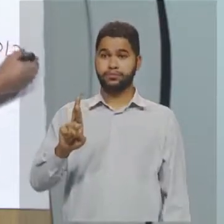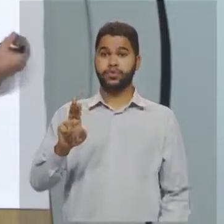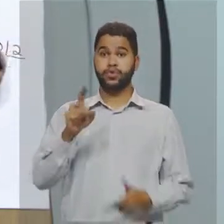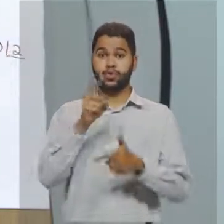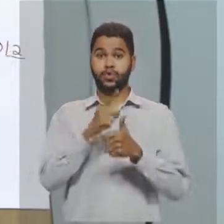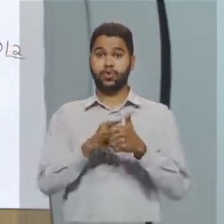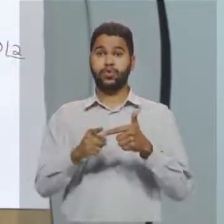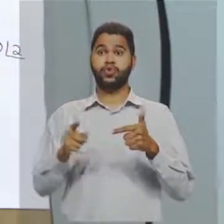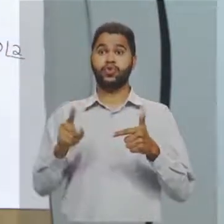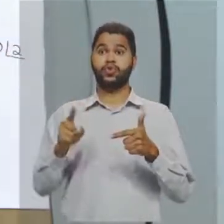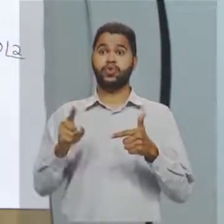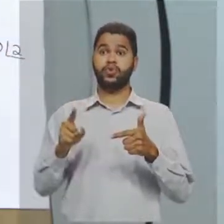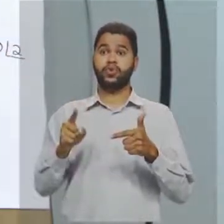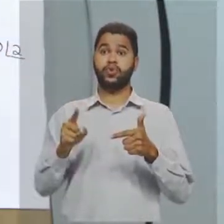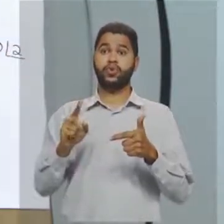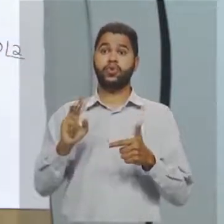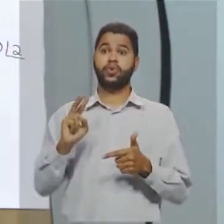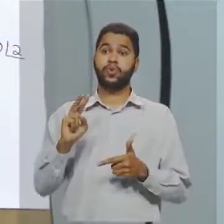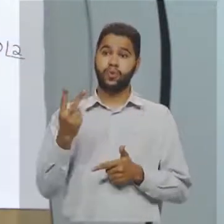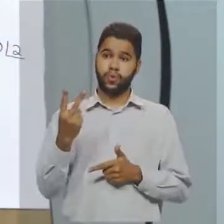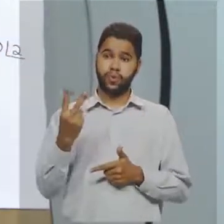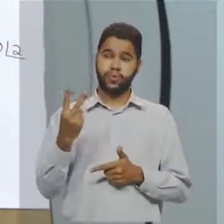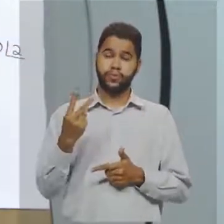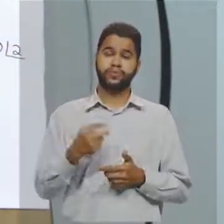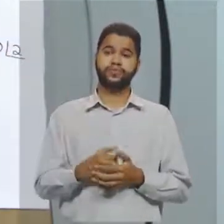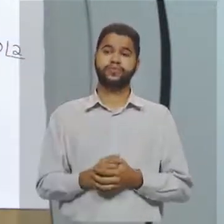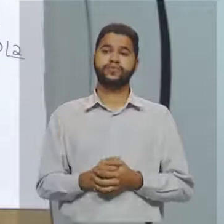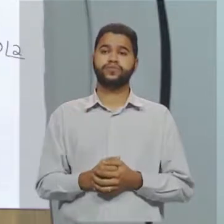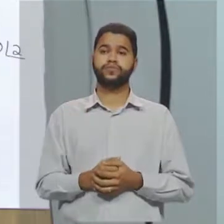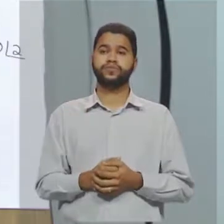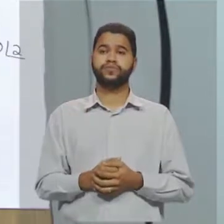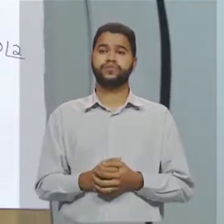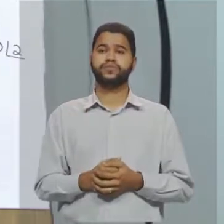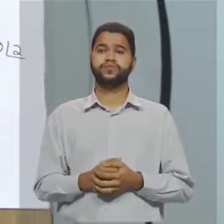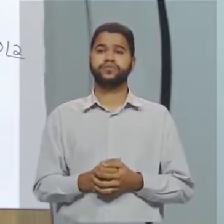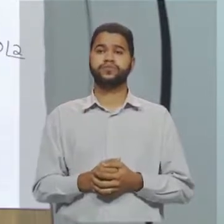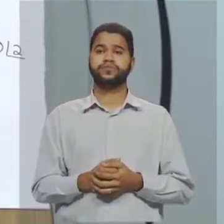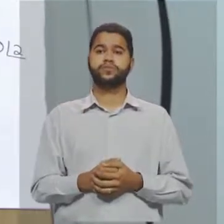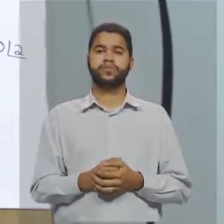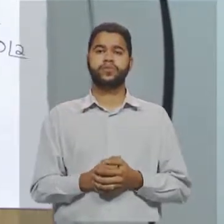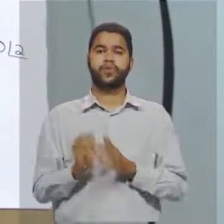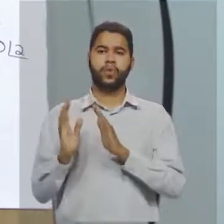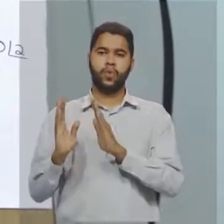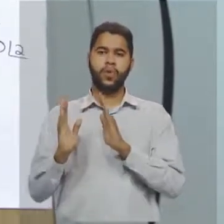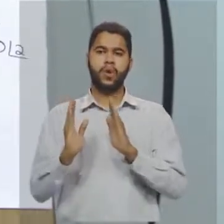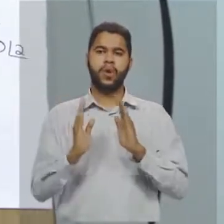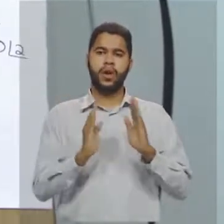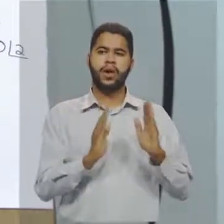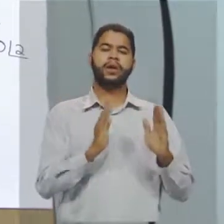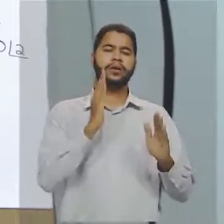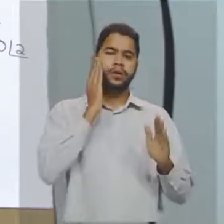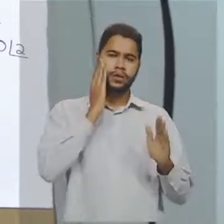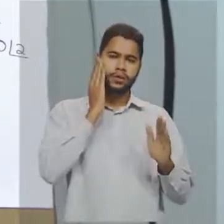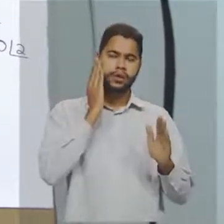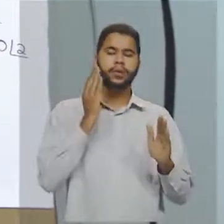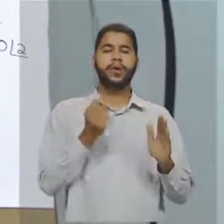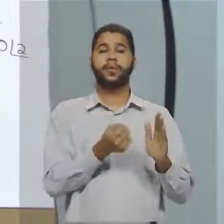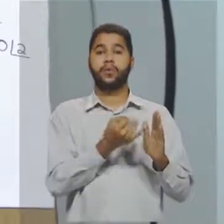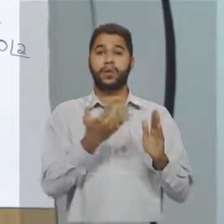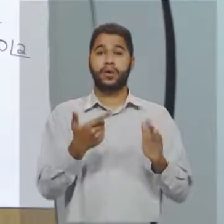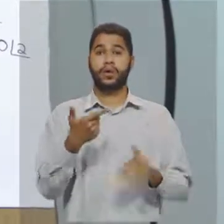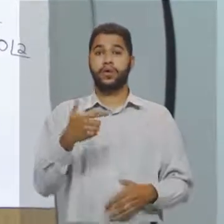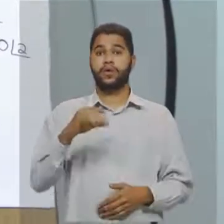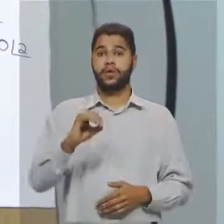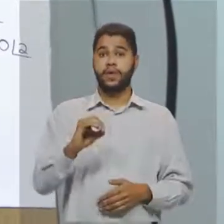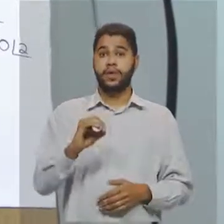vamos dividir agora, né? Depois, nesse caso, nós vamos ordenar, mas nós temos que saber a quantidade, então 20. E aí, o que tem que fazer?